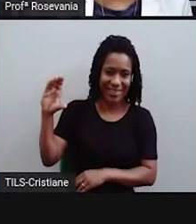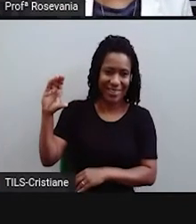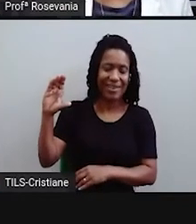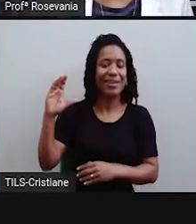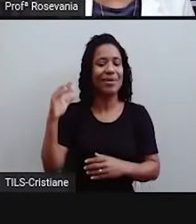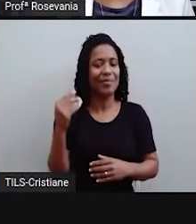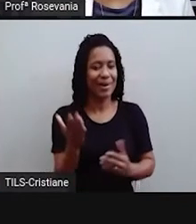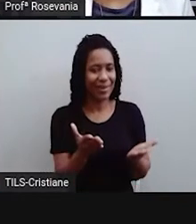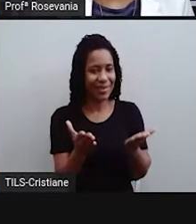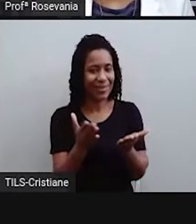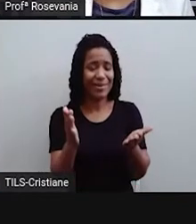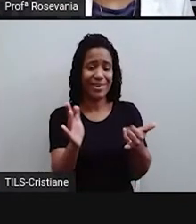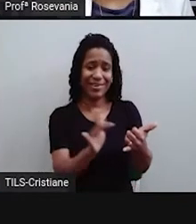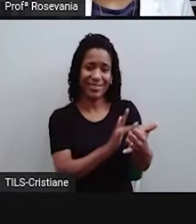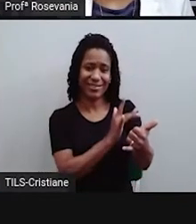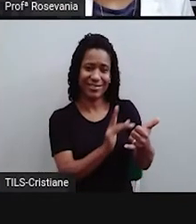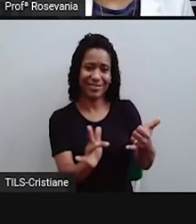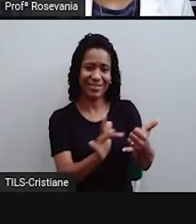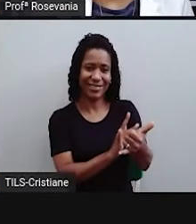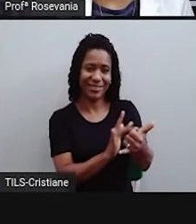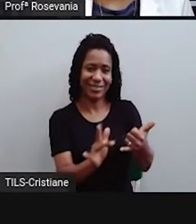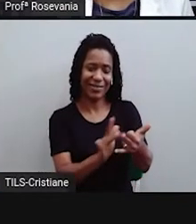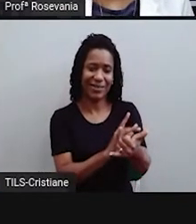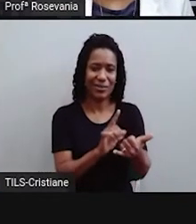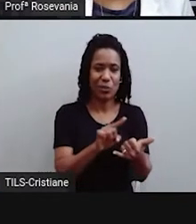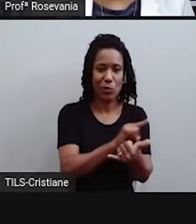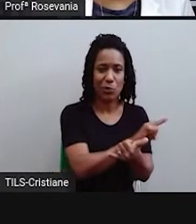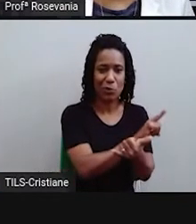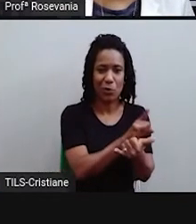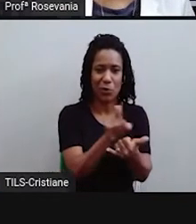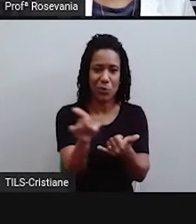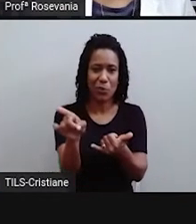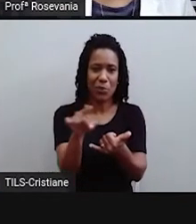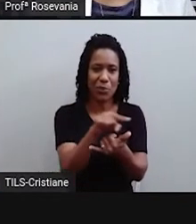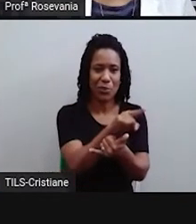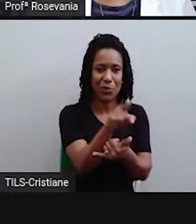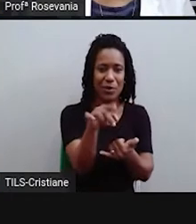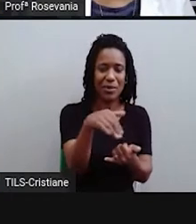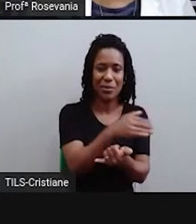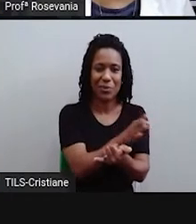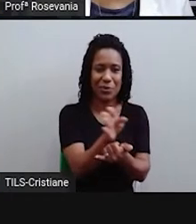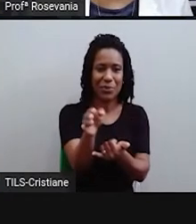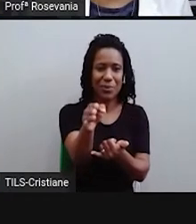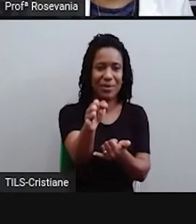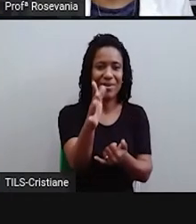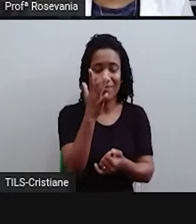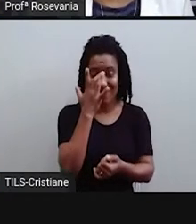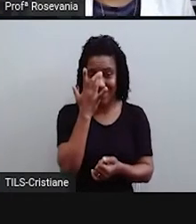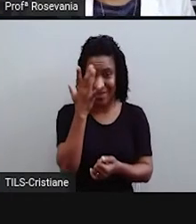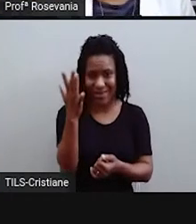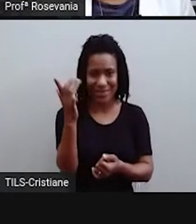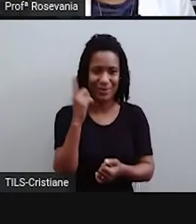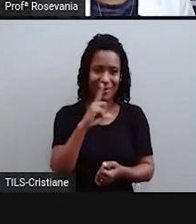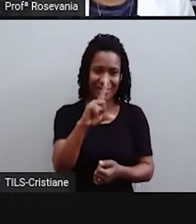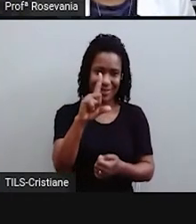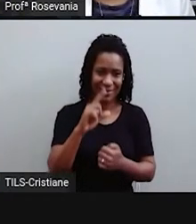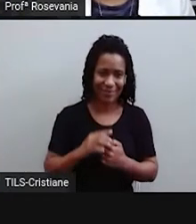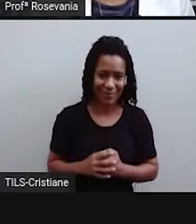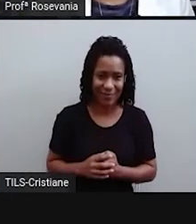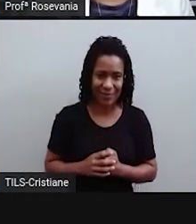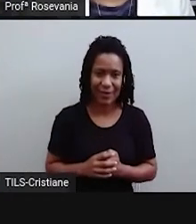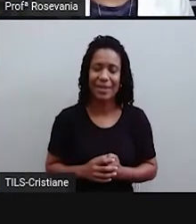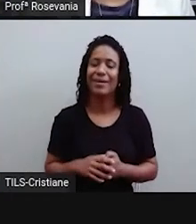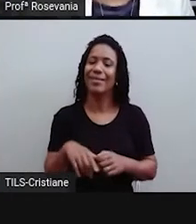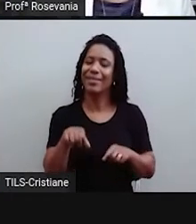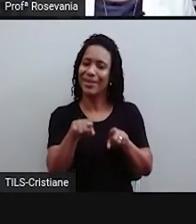tão, né, evoluído que ficou. Então, se especializou muito ao longo do tempo. E muitos dos mapas, isso daí que é o mais